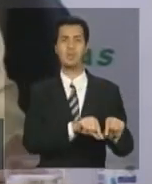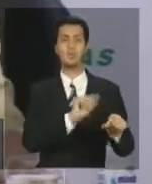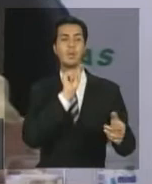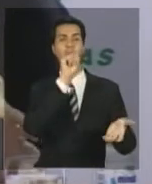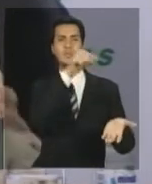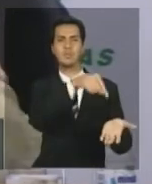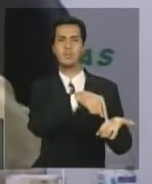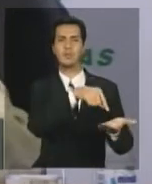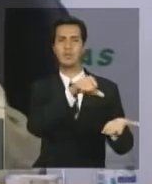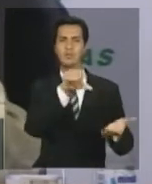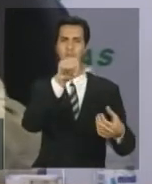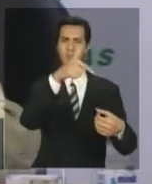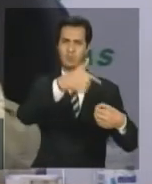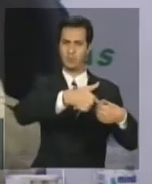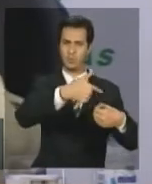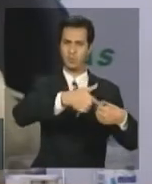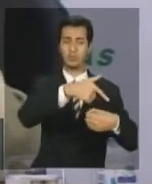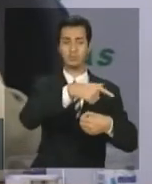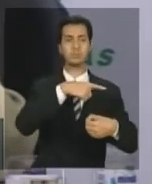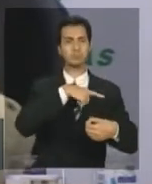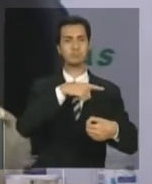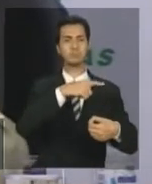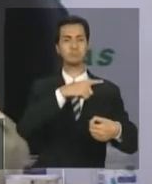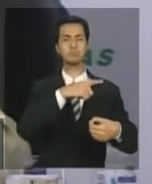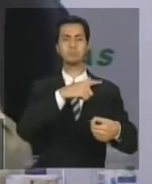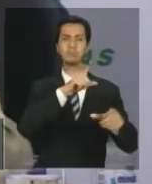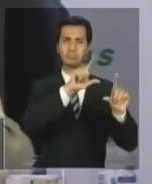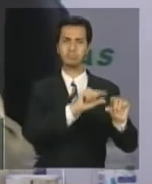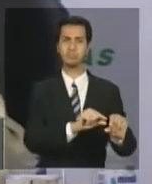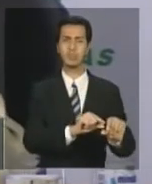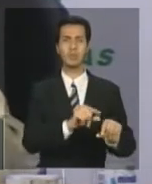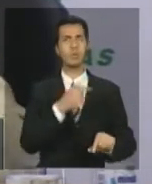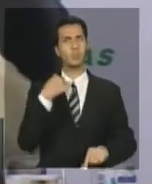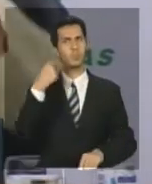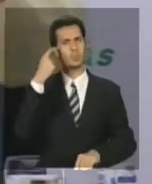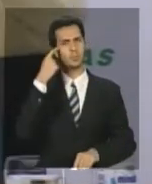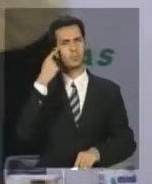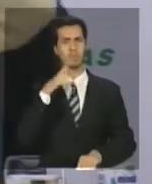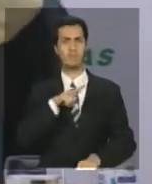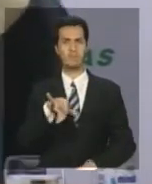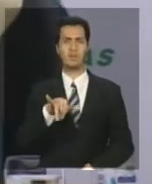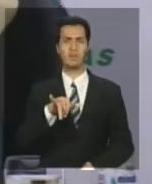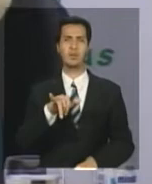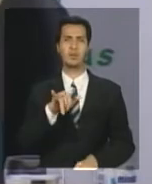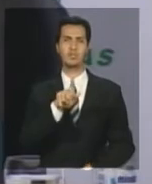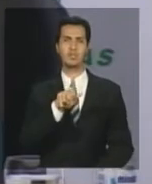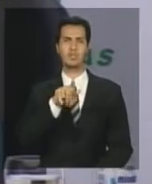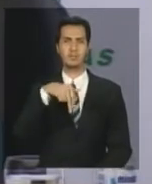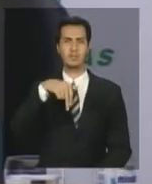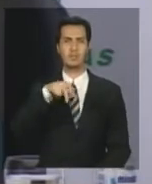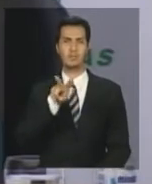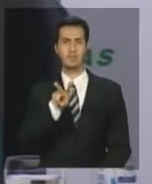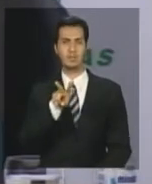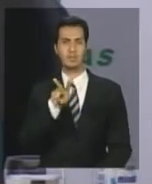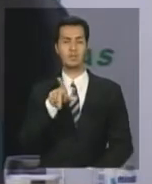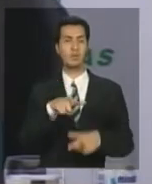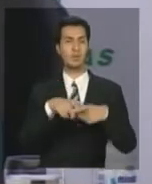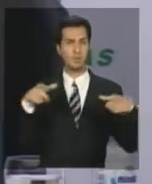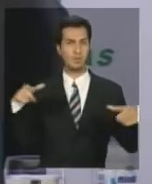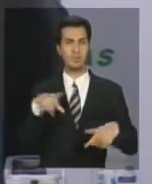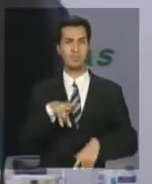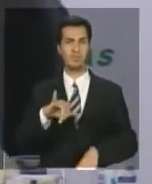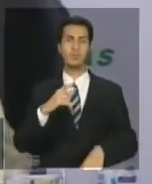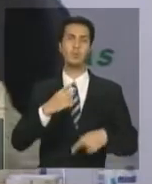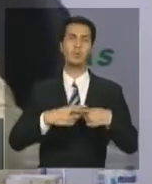atrativos. Então, eu entendo que deva ter um crescimento do GNV, não por conta do pré-sal, que a gente ainda